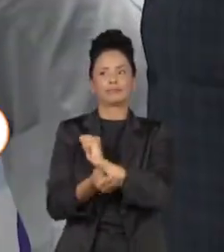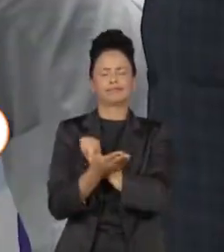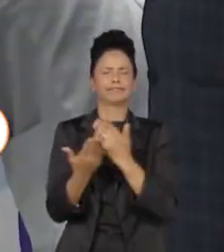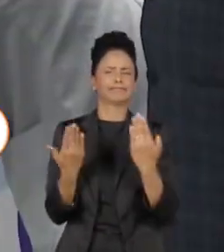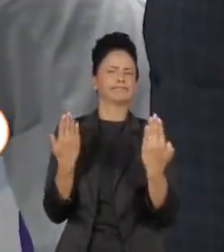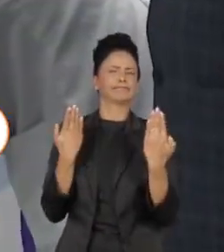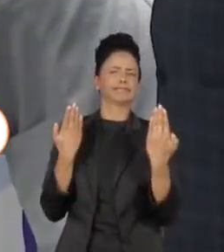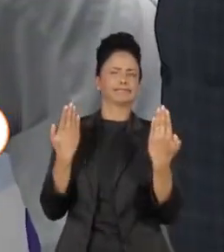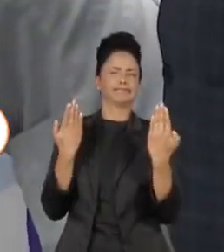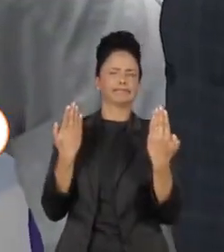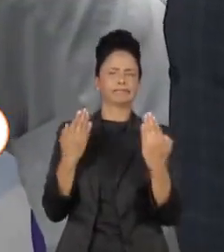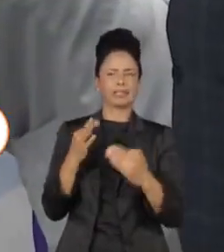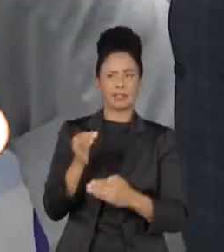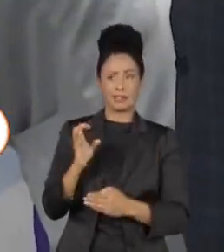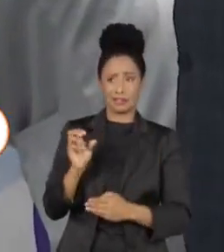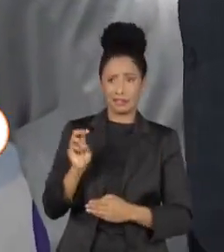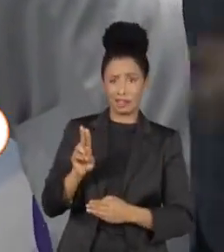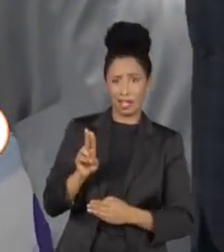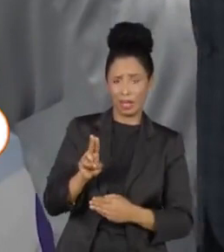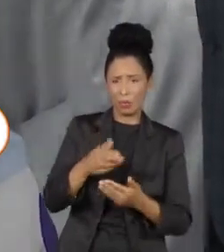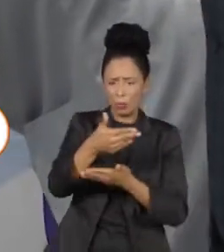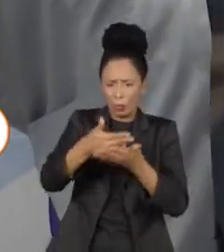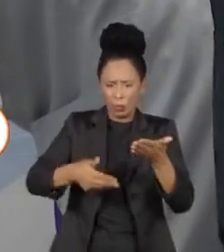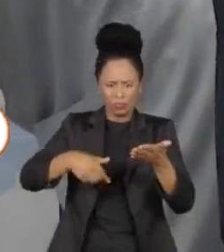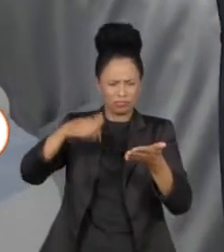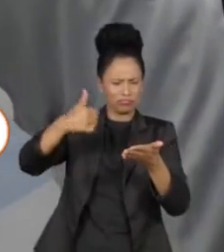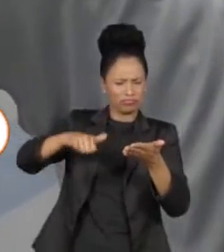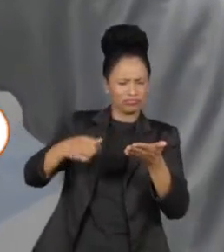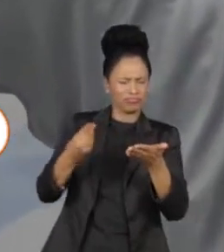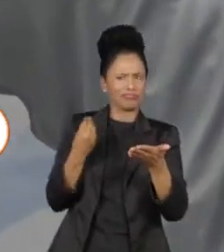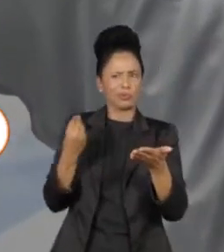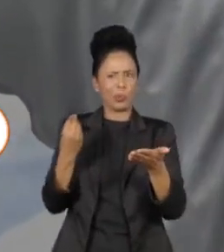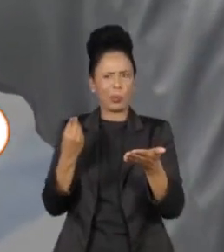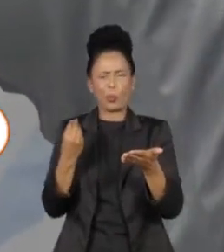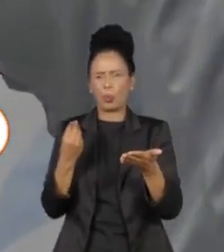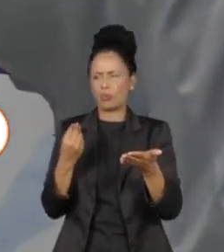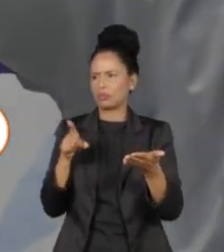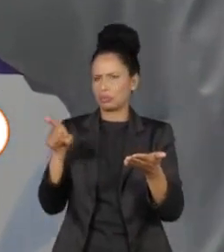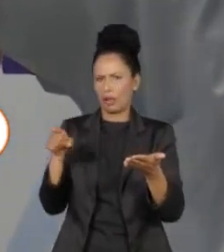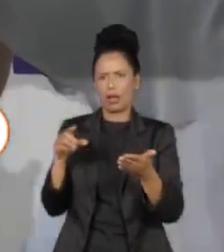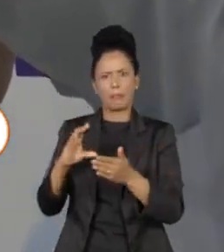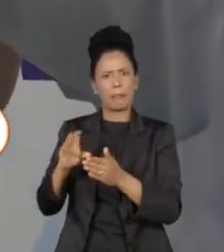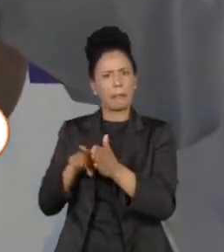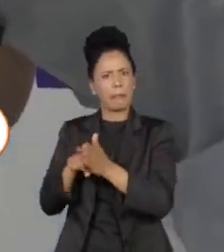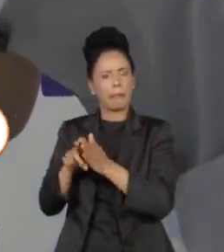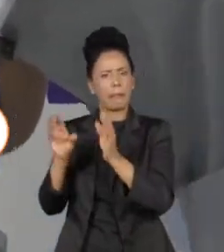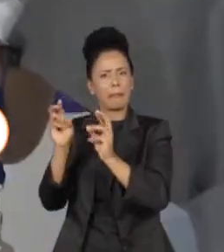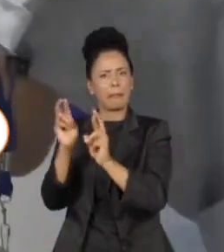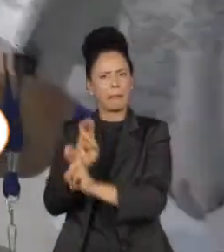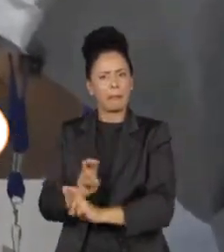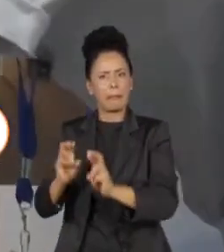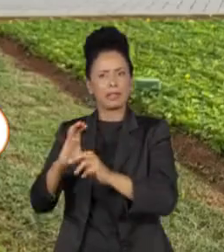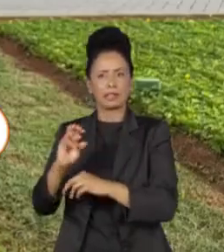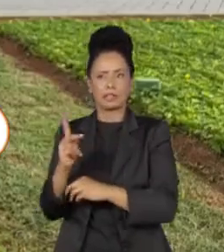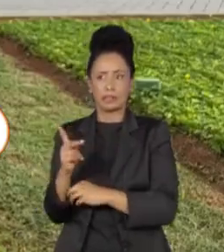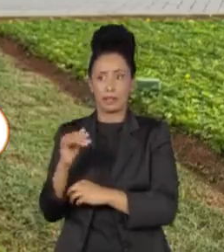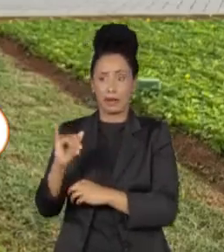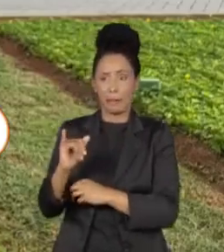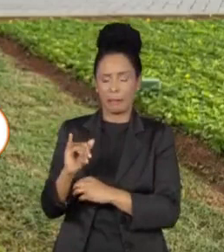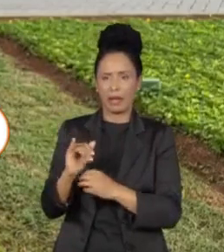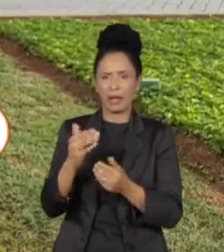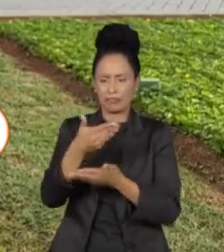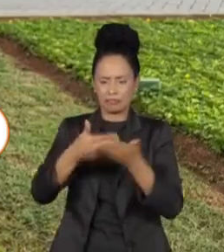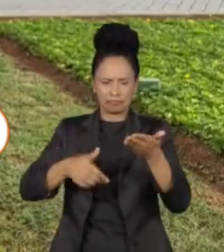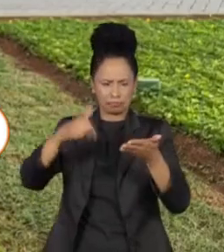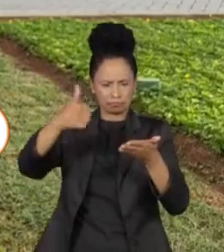análise desses contratos a pedido da CPI da Covid-19, que aconteceu aí no Congresso ao longo do ano,